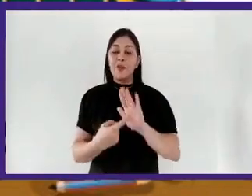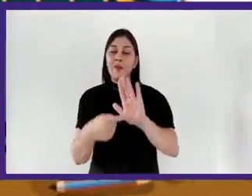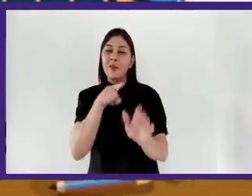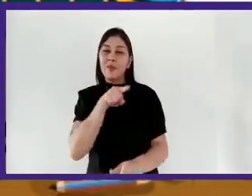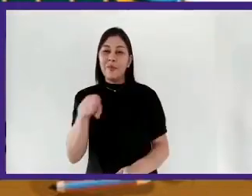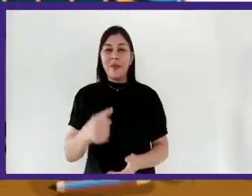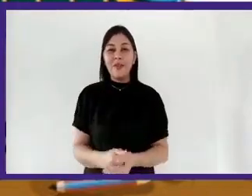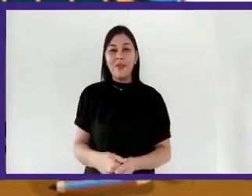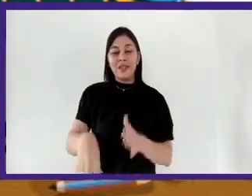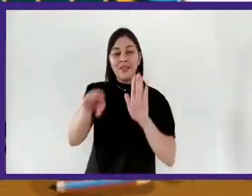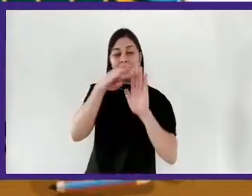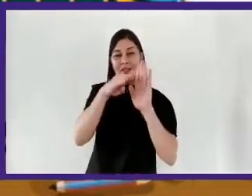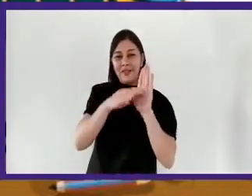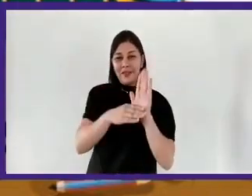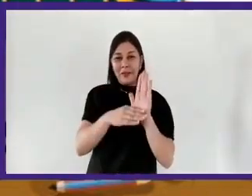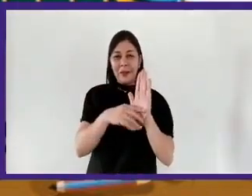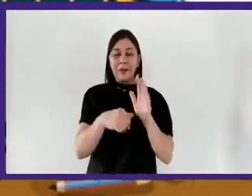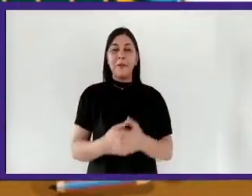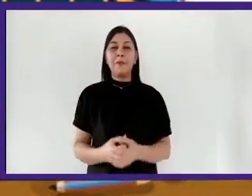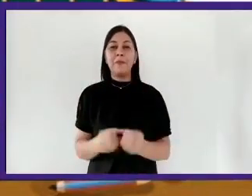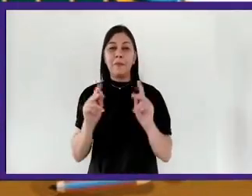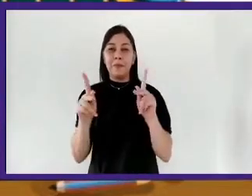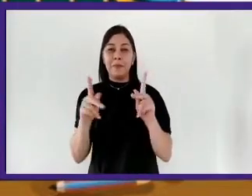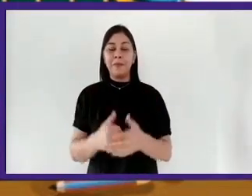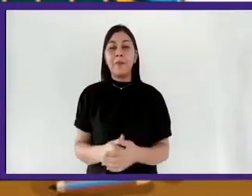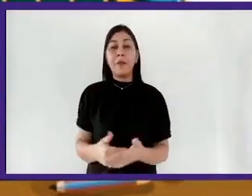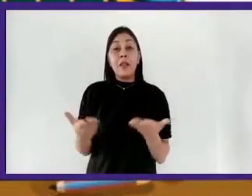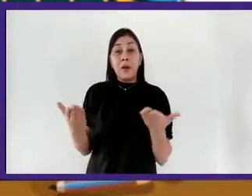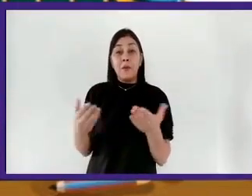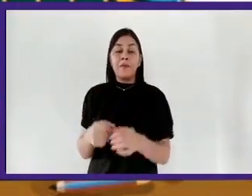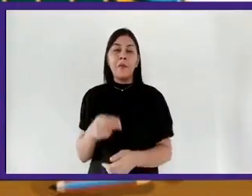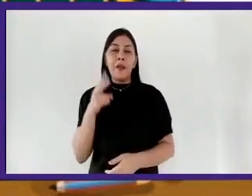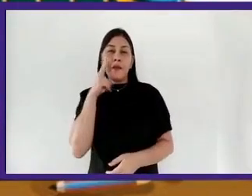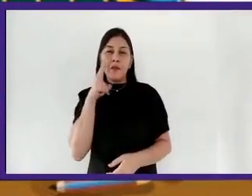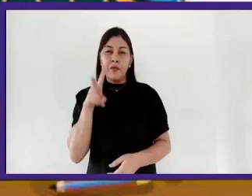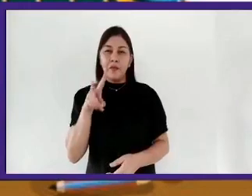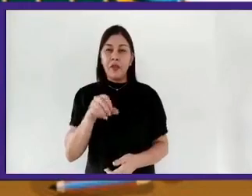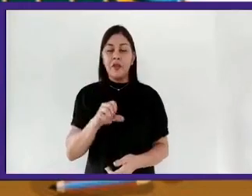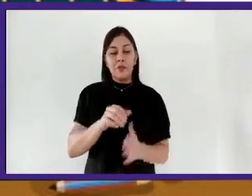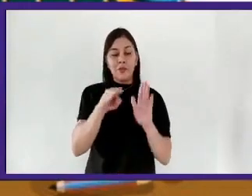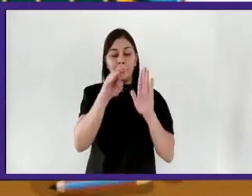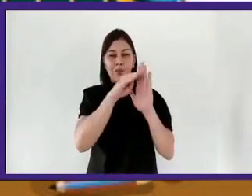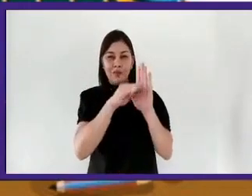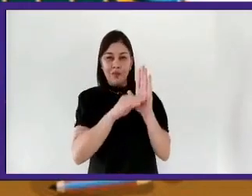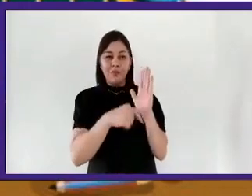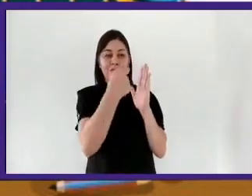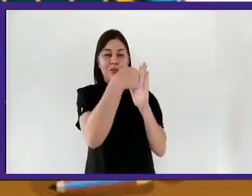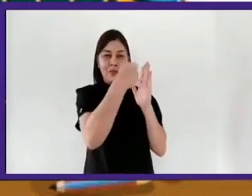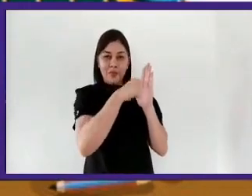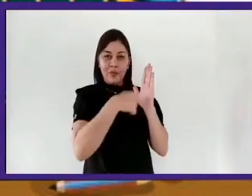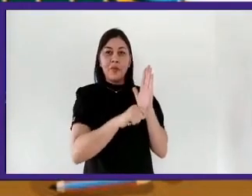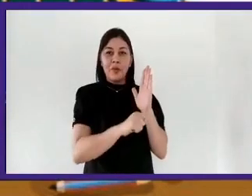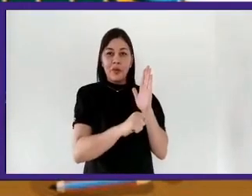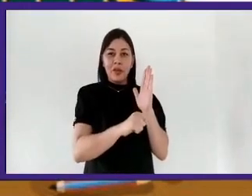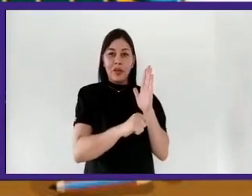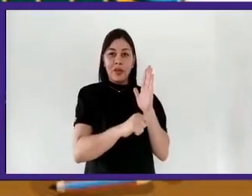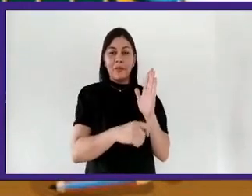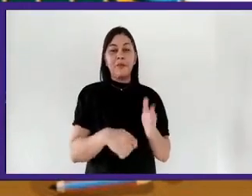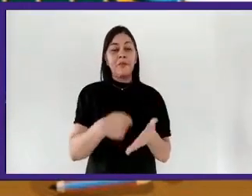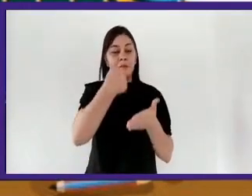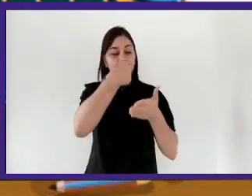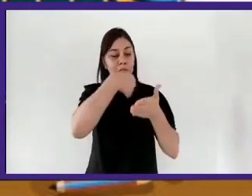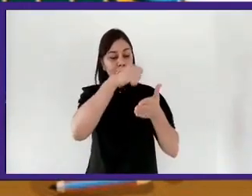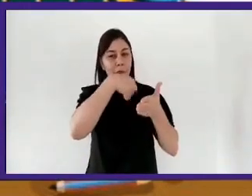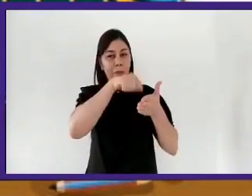para vocês a minha lista com os ingredientes. Bem, olha aqui, crianças, a lista de ingredientes que eu